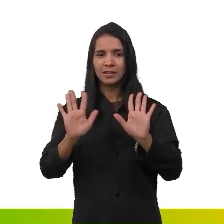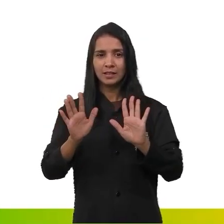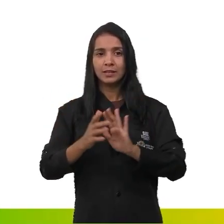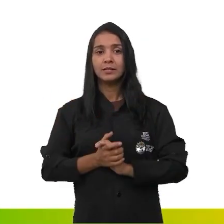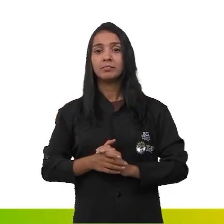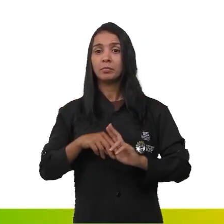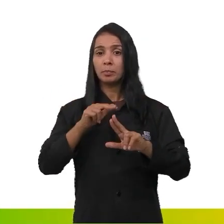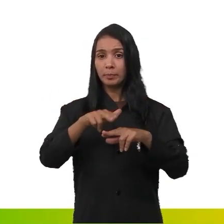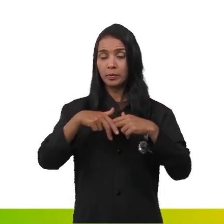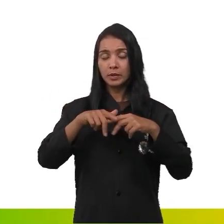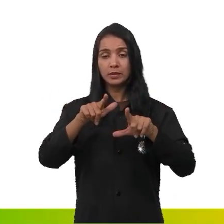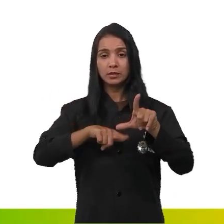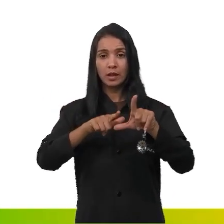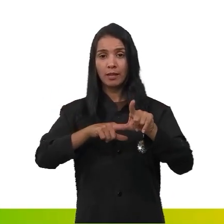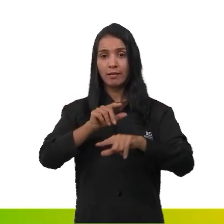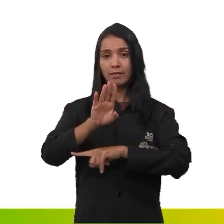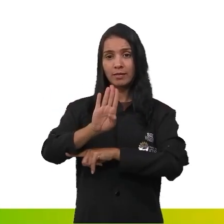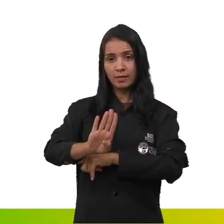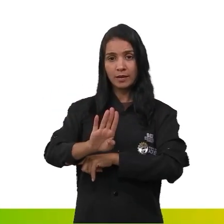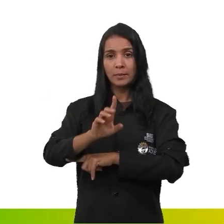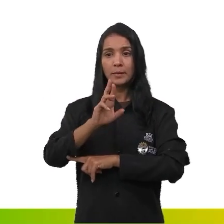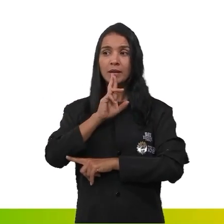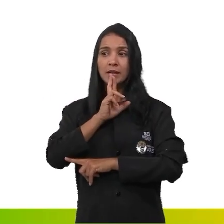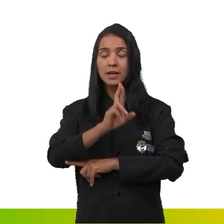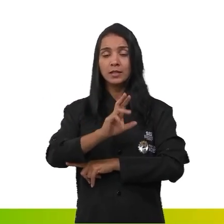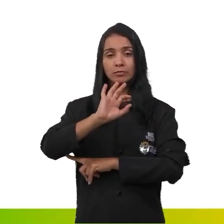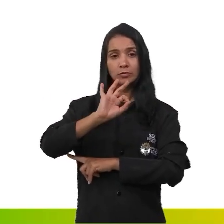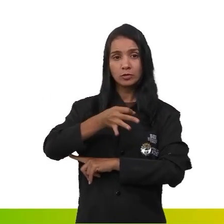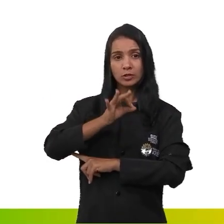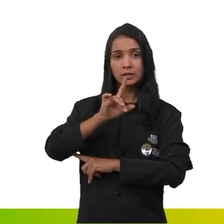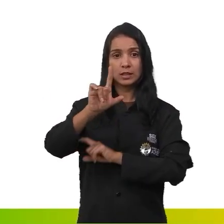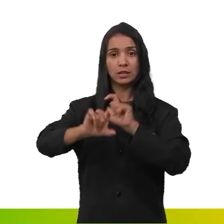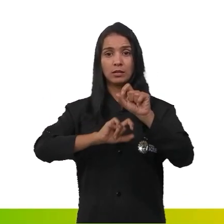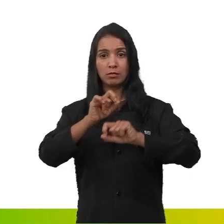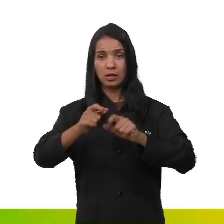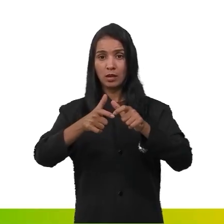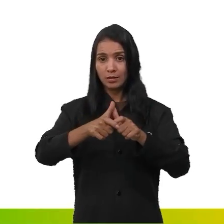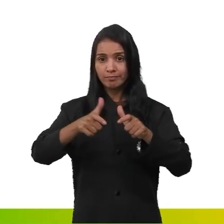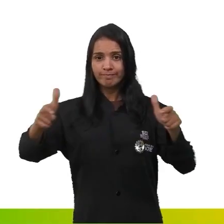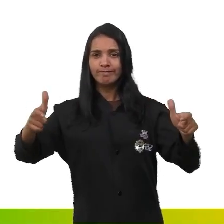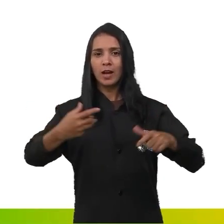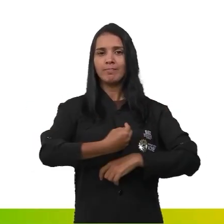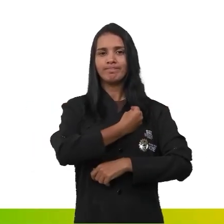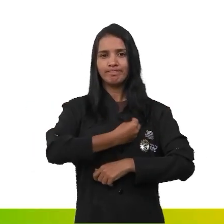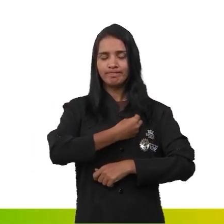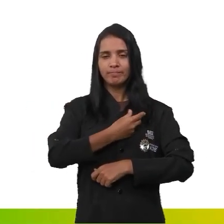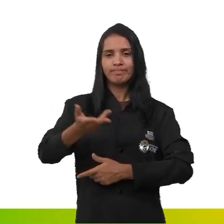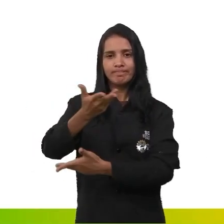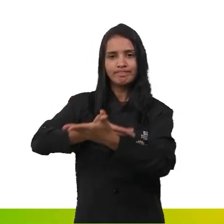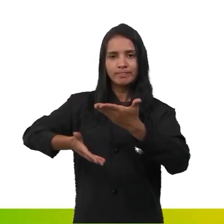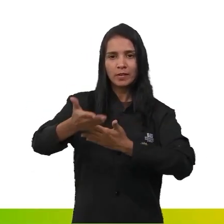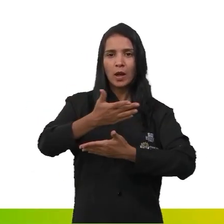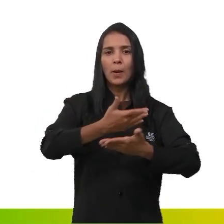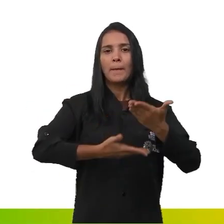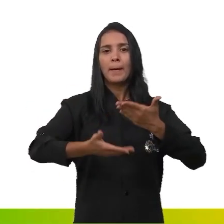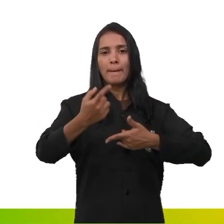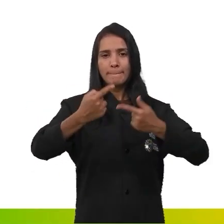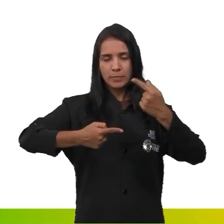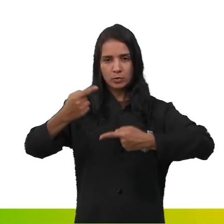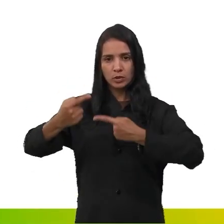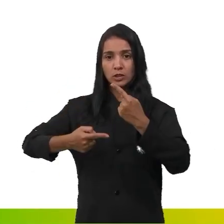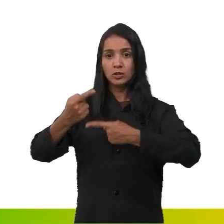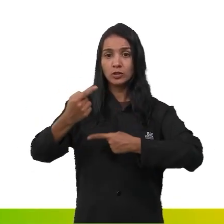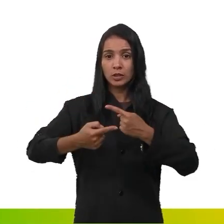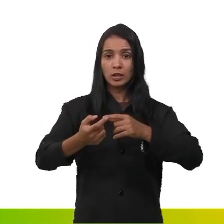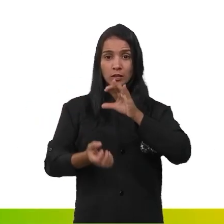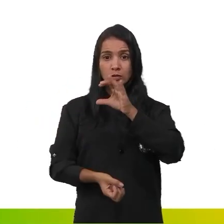B é o nosso gabarito, expansão da participação política em centros industriais. Olha só, quando eu falo